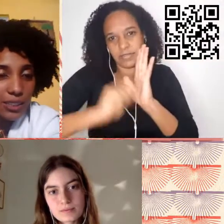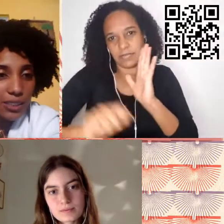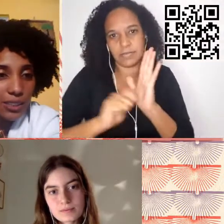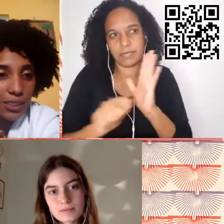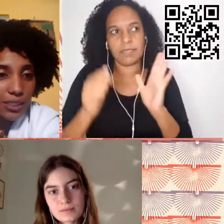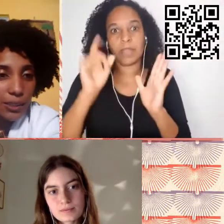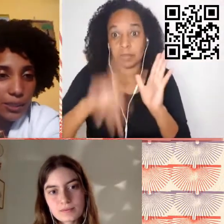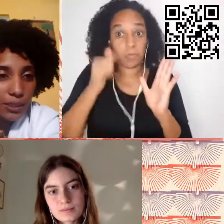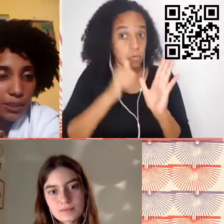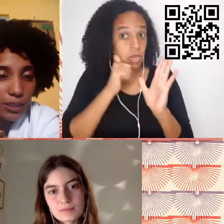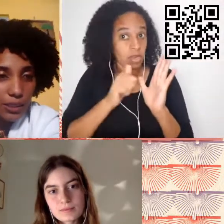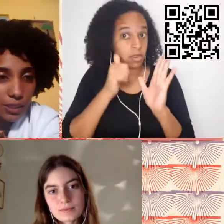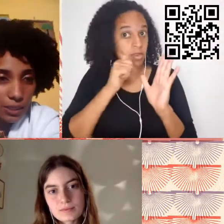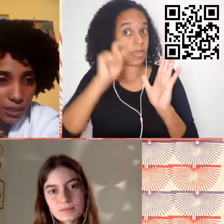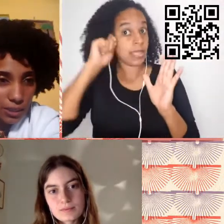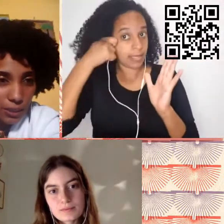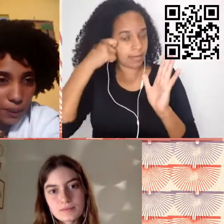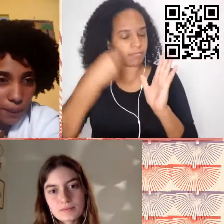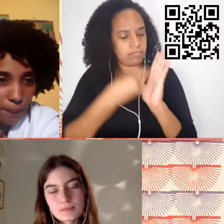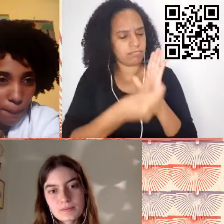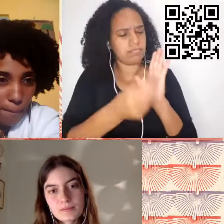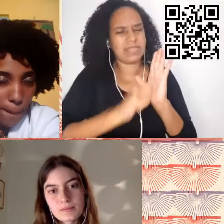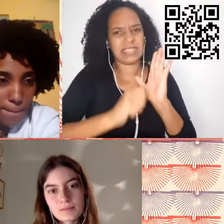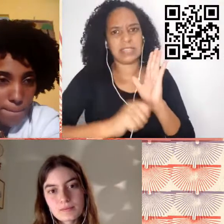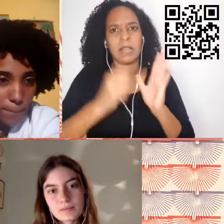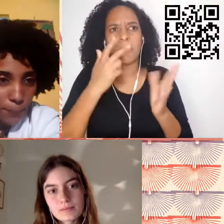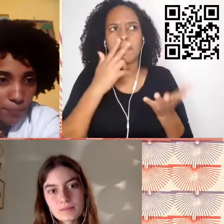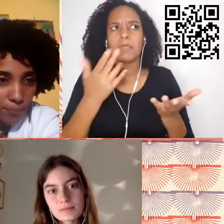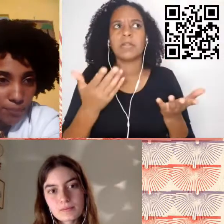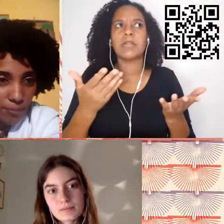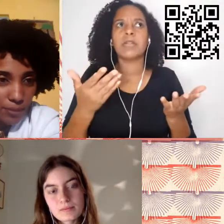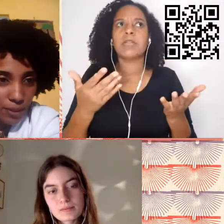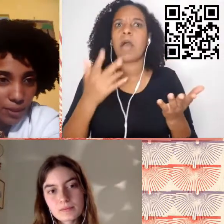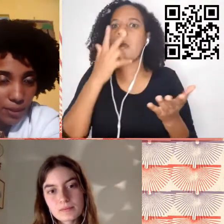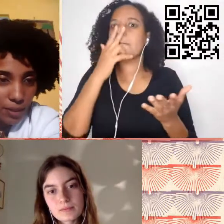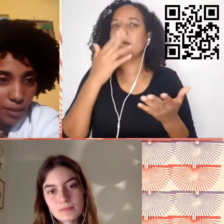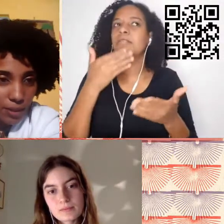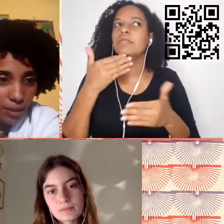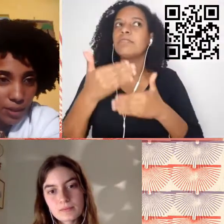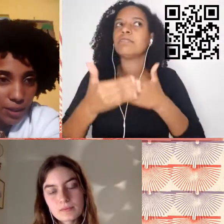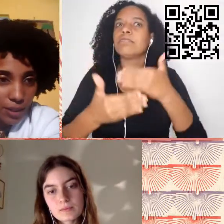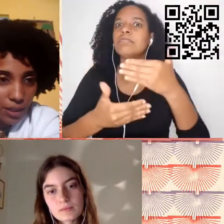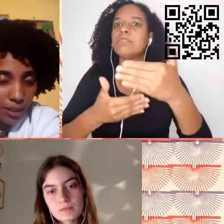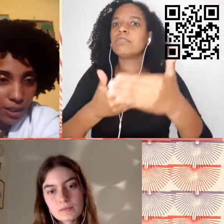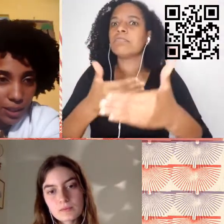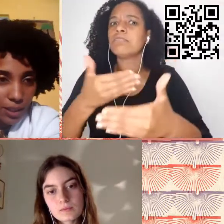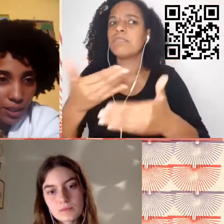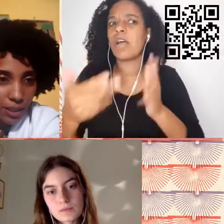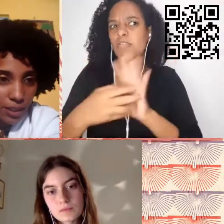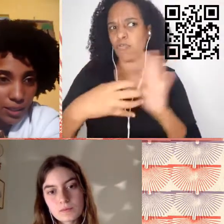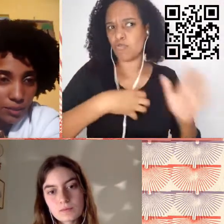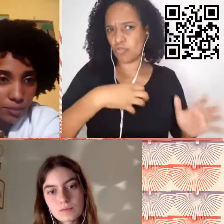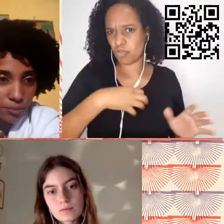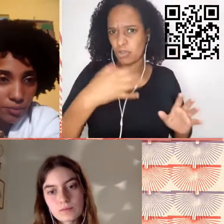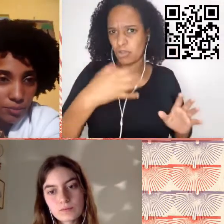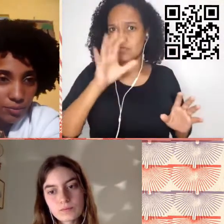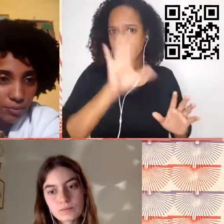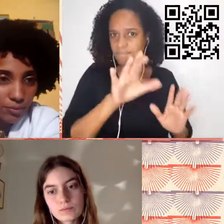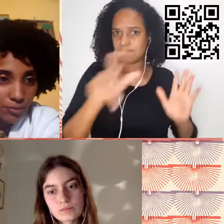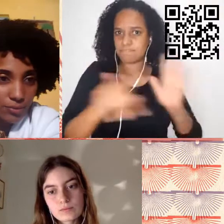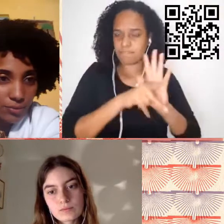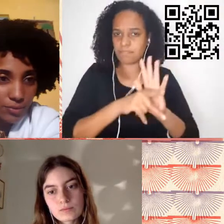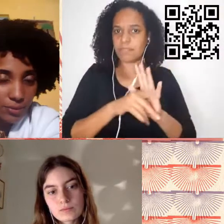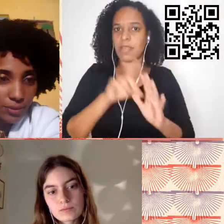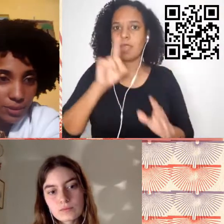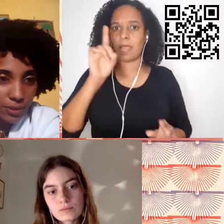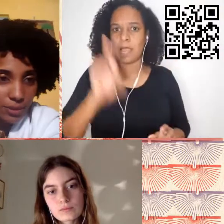mulheres negras, está se configurando uma estilística específica de mulheres